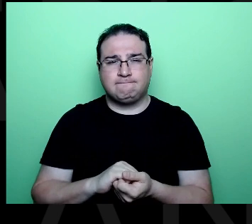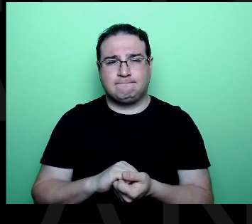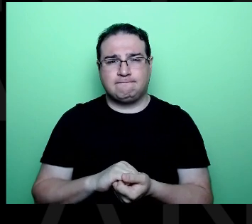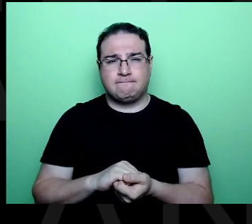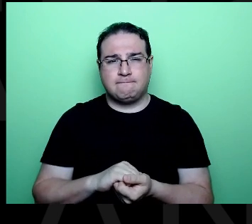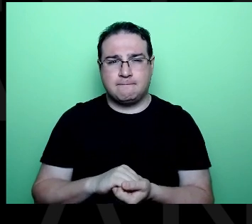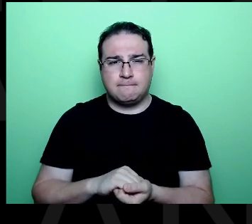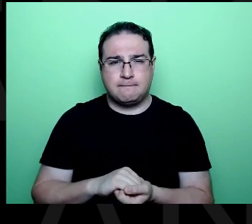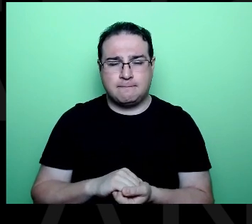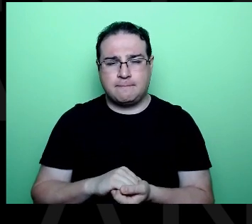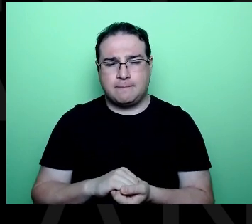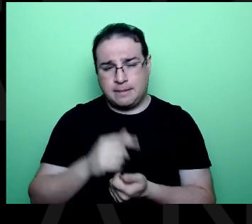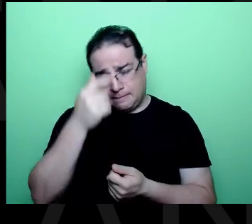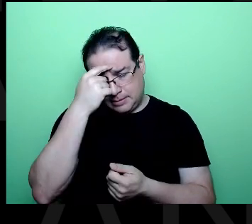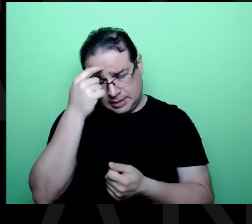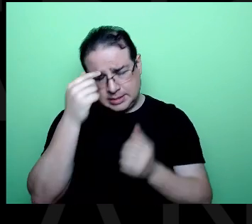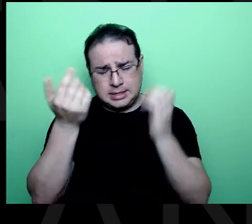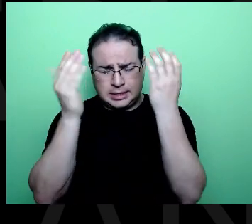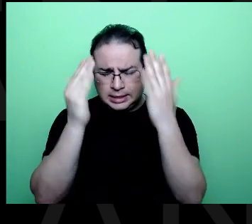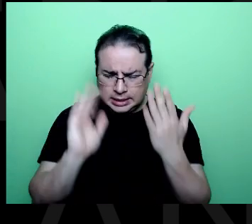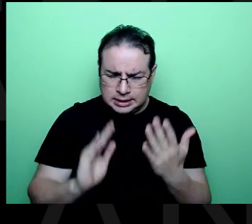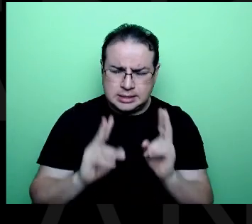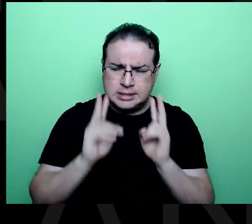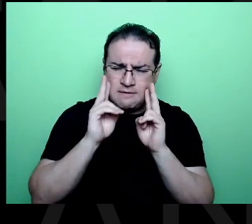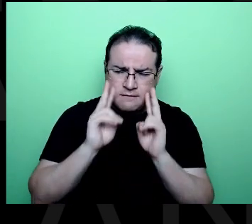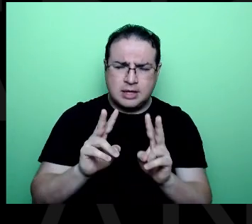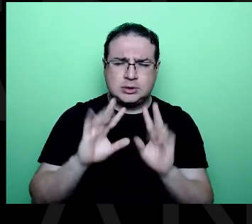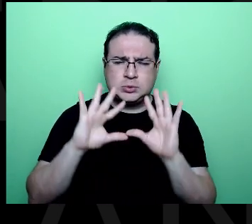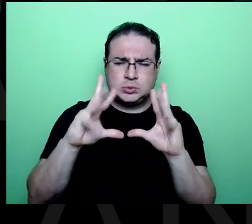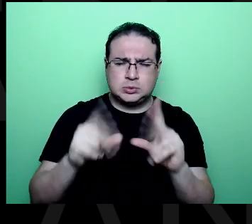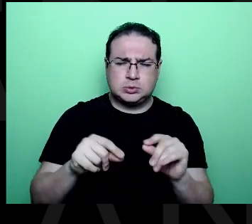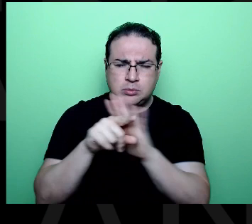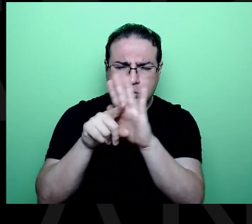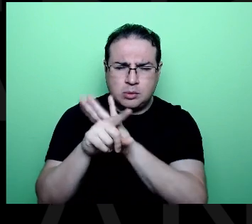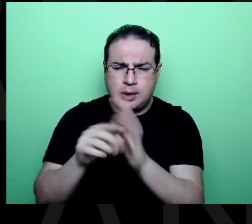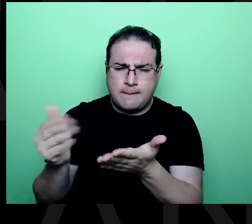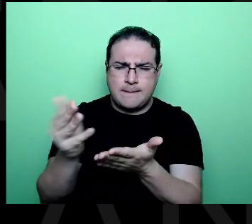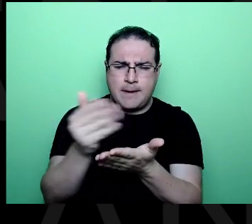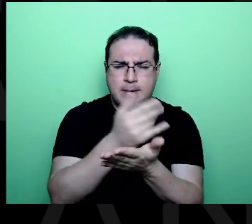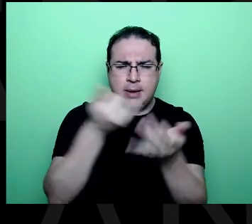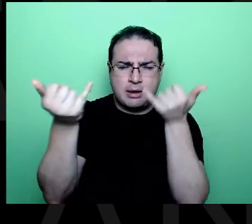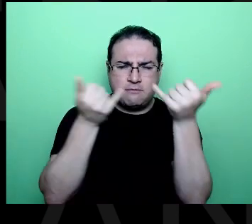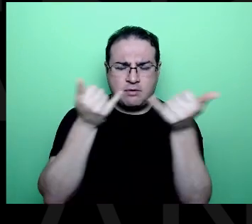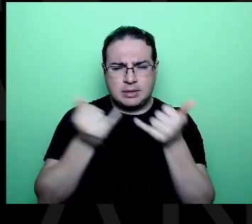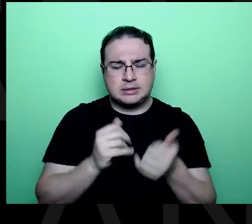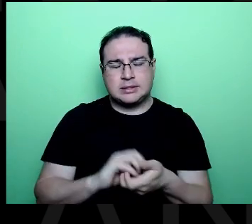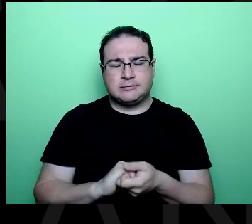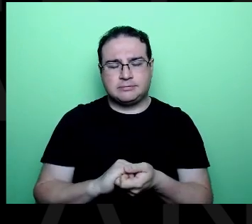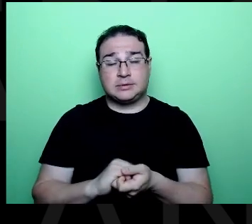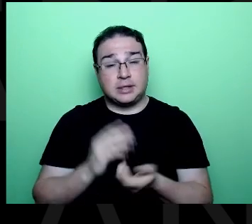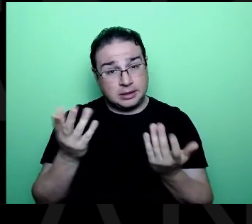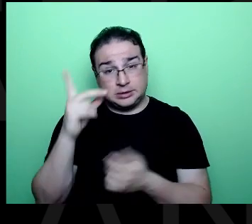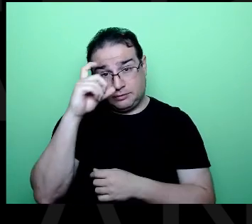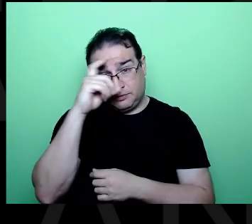que pense, que analise, que busque os fatos, que está